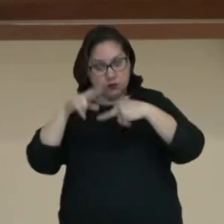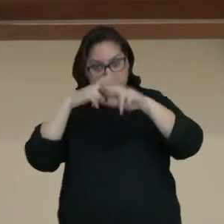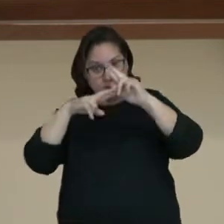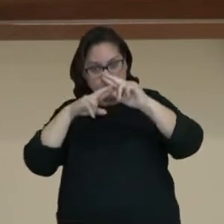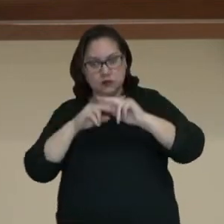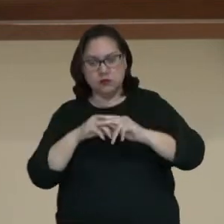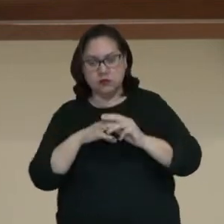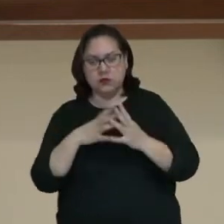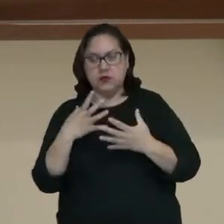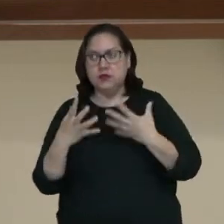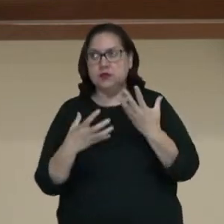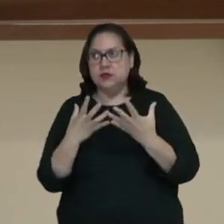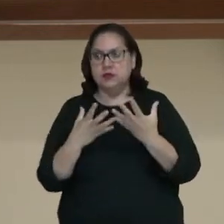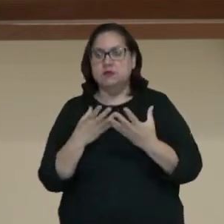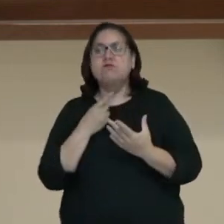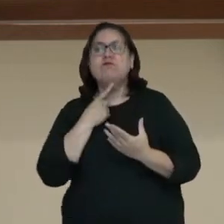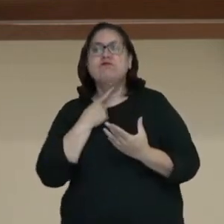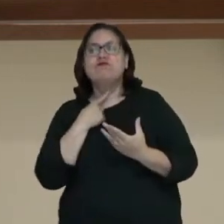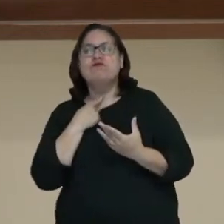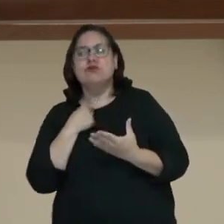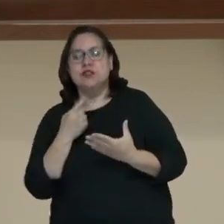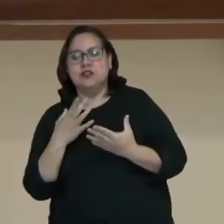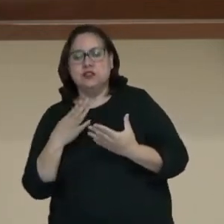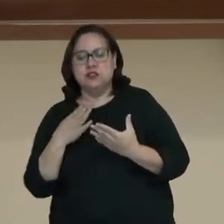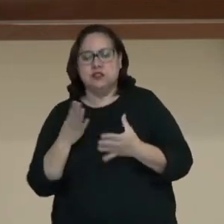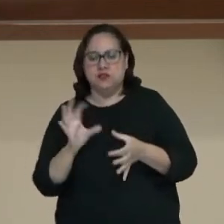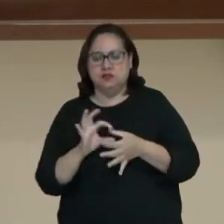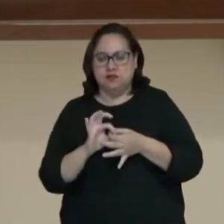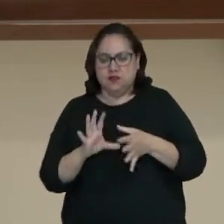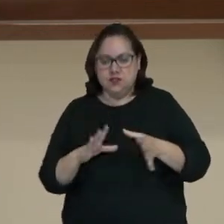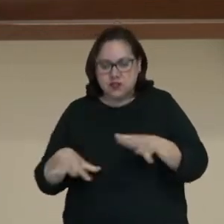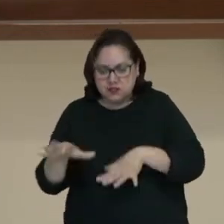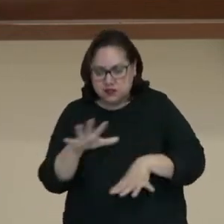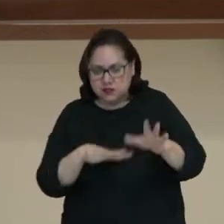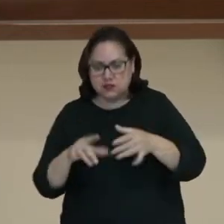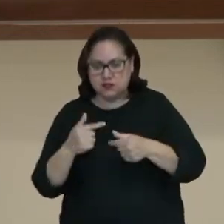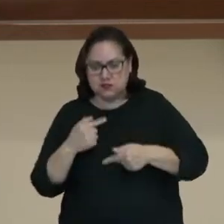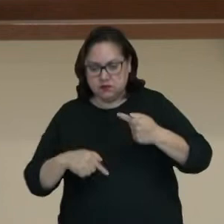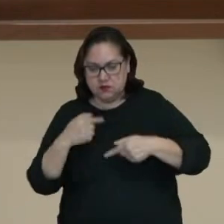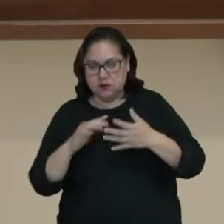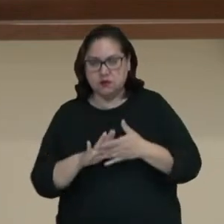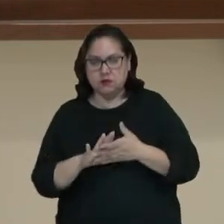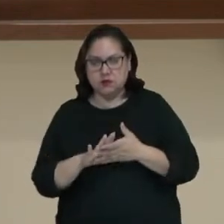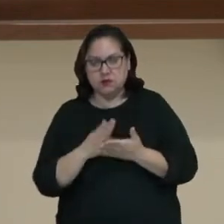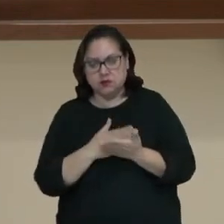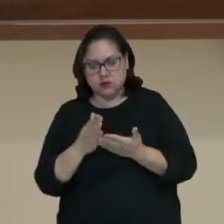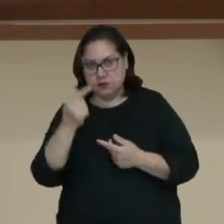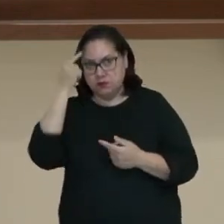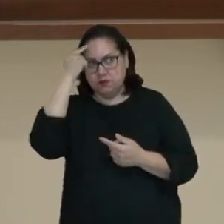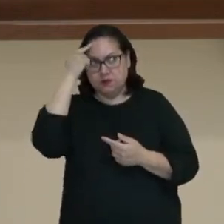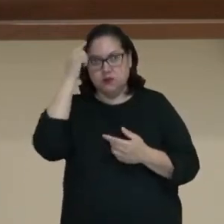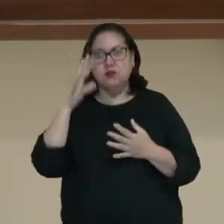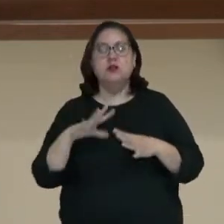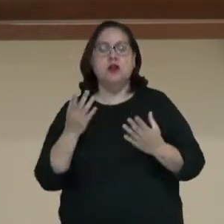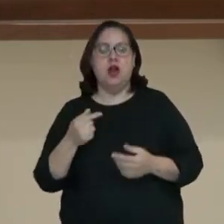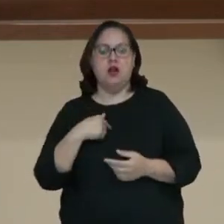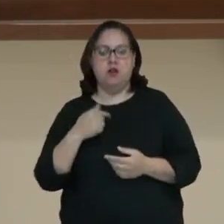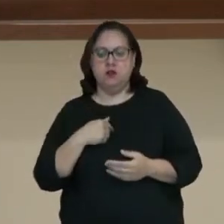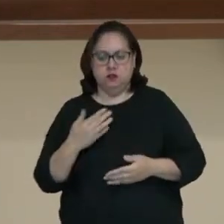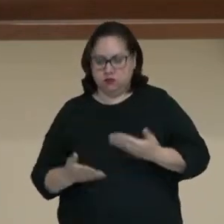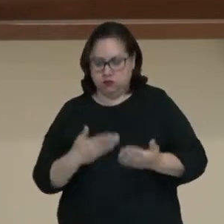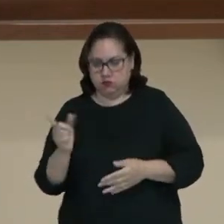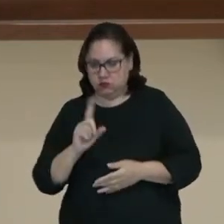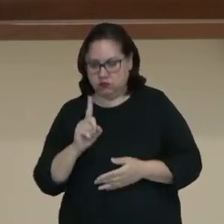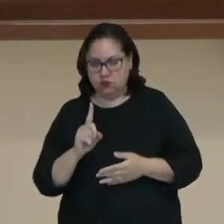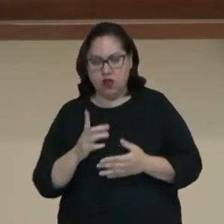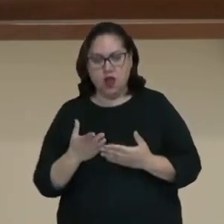revoluções, essa vontade, né, de se gerir, de se organizar politicamente, a gente começa a pensar, então agora eu não sou mais súdito,